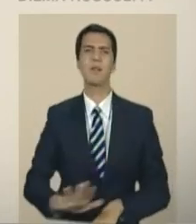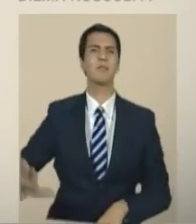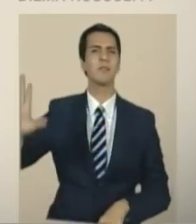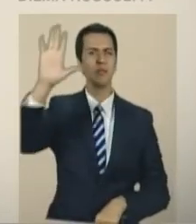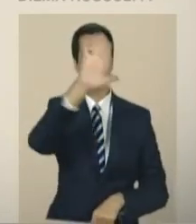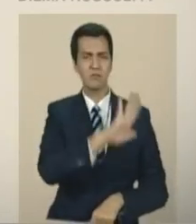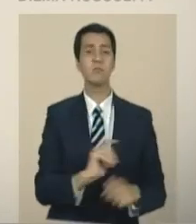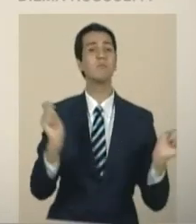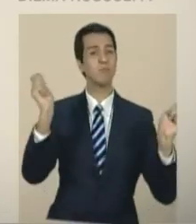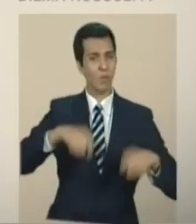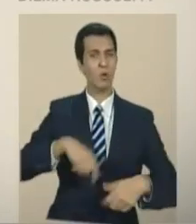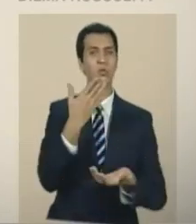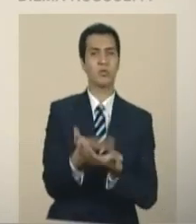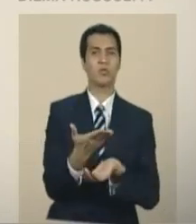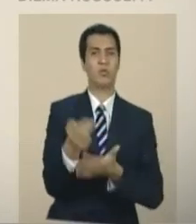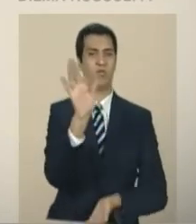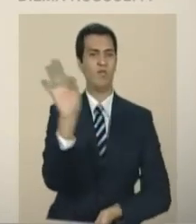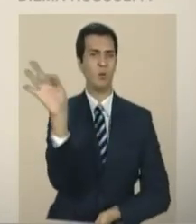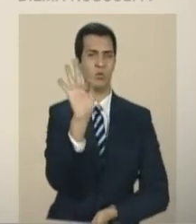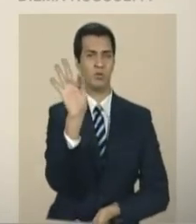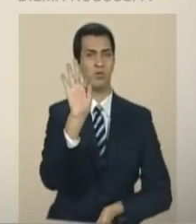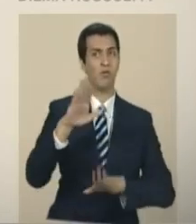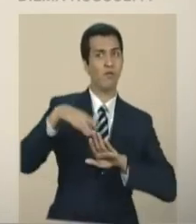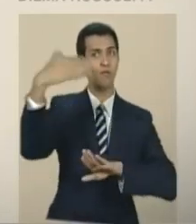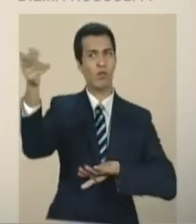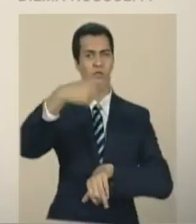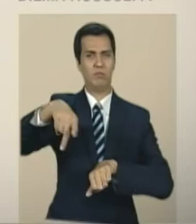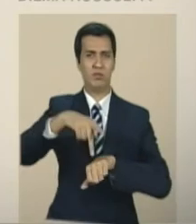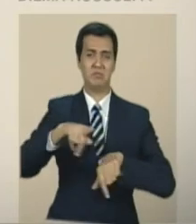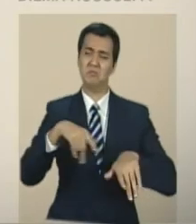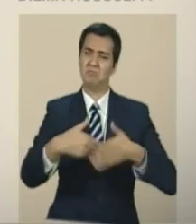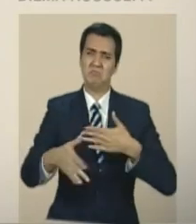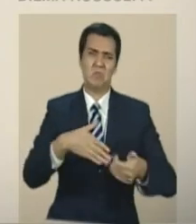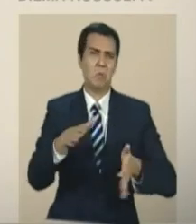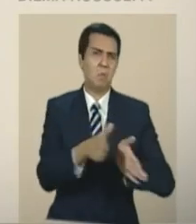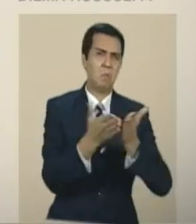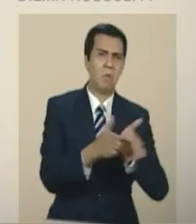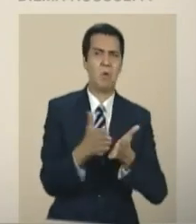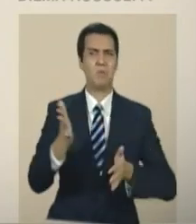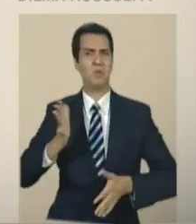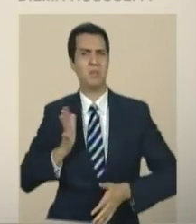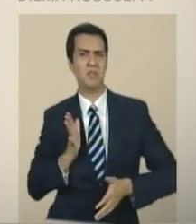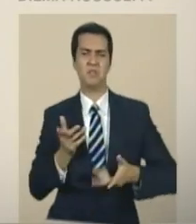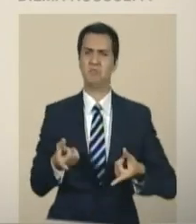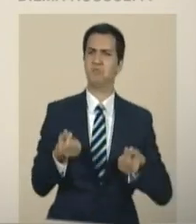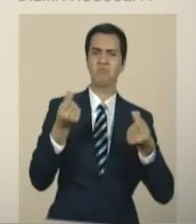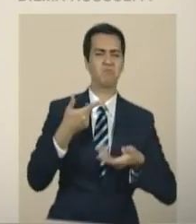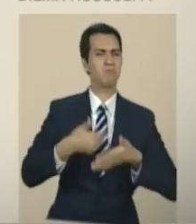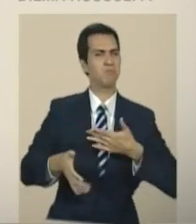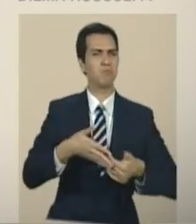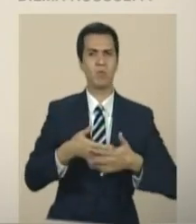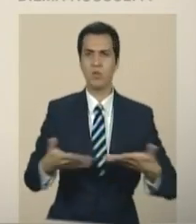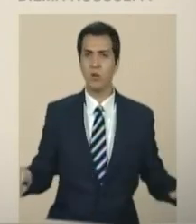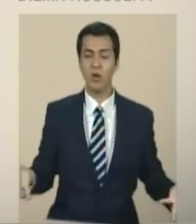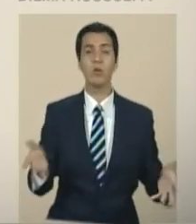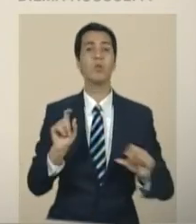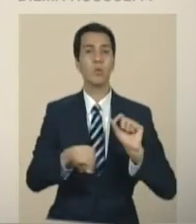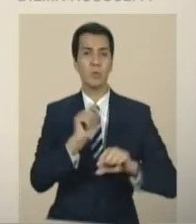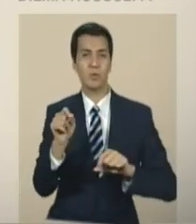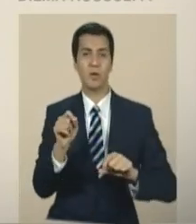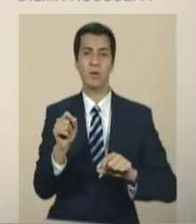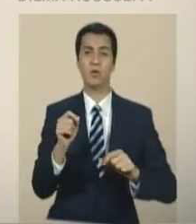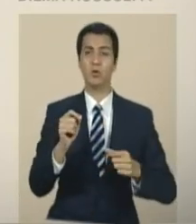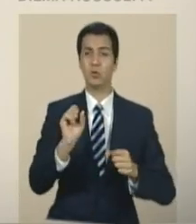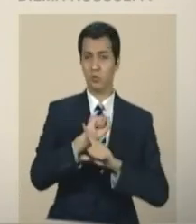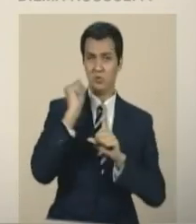estudar em fora do país independentemente da renda da família para você ver que o mérito não depende